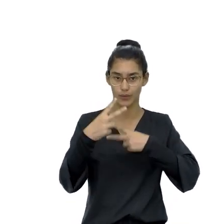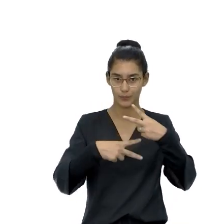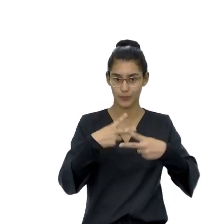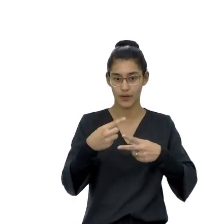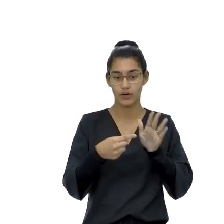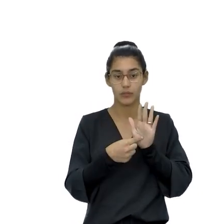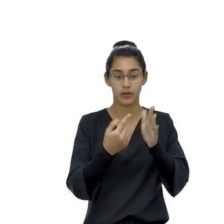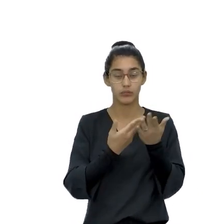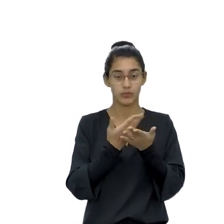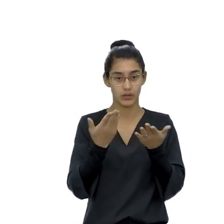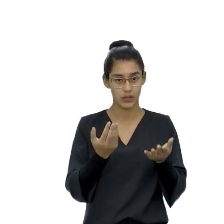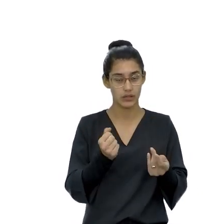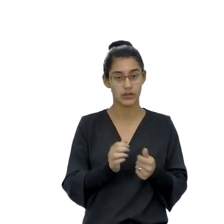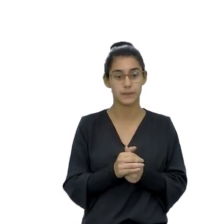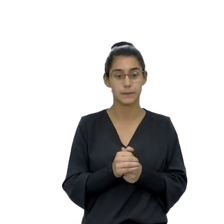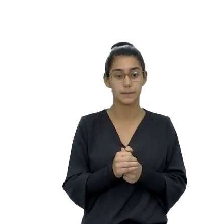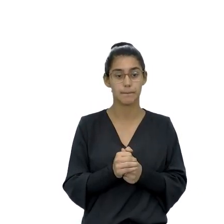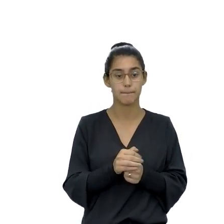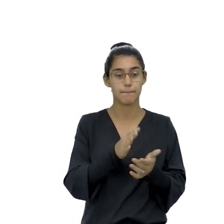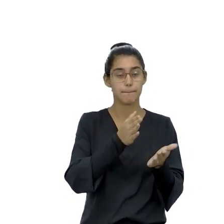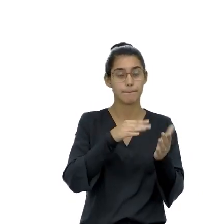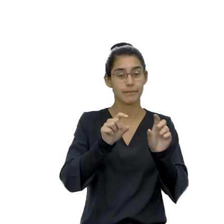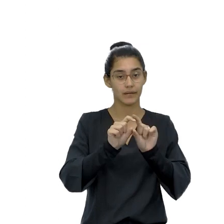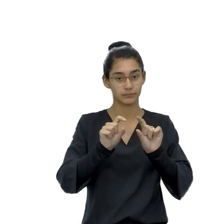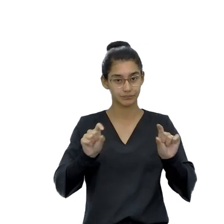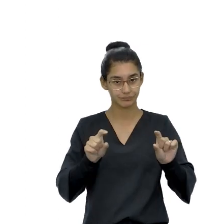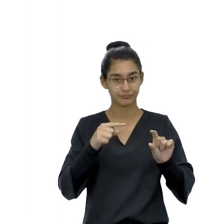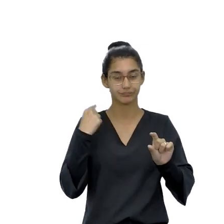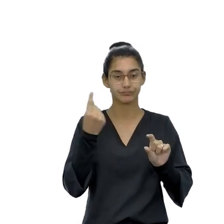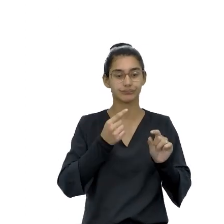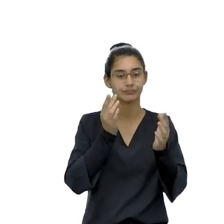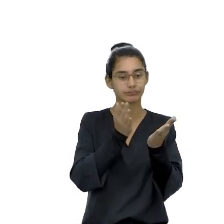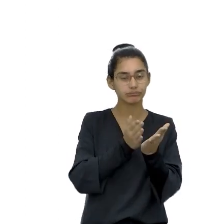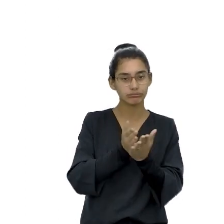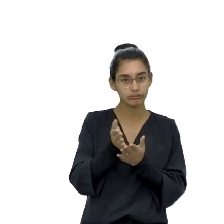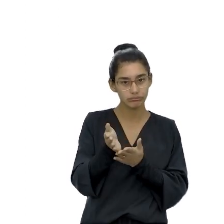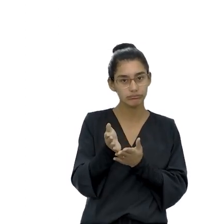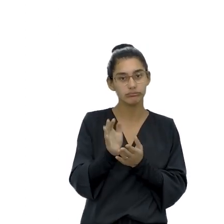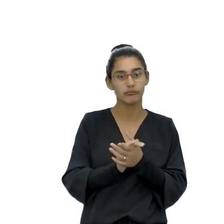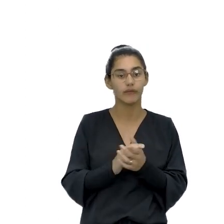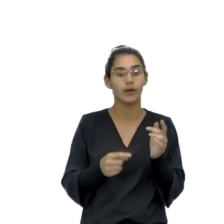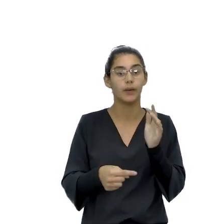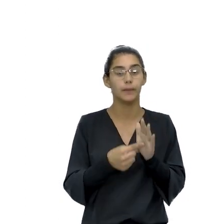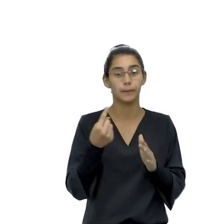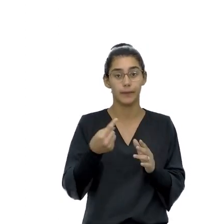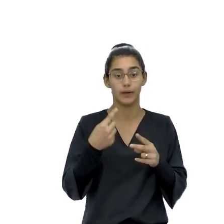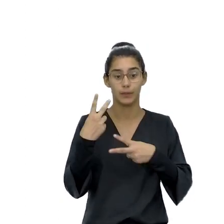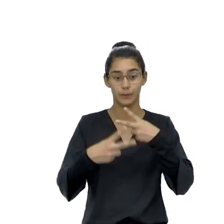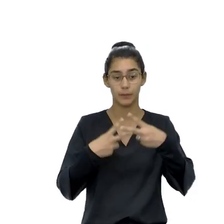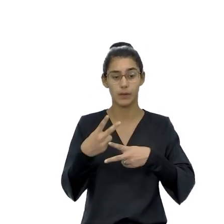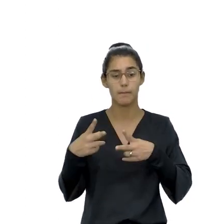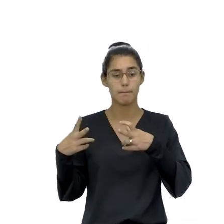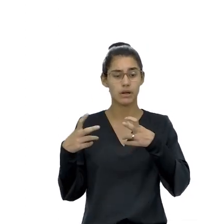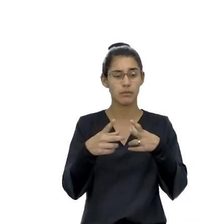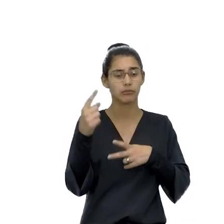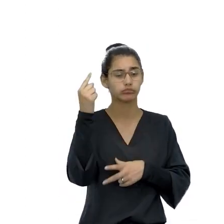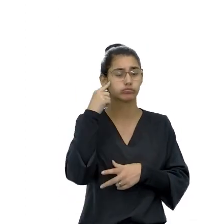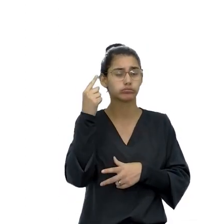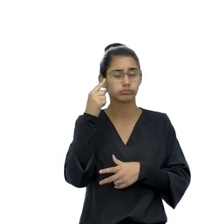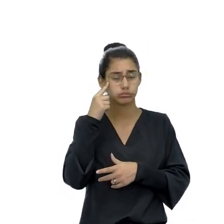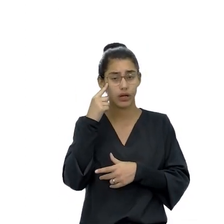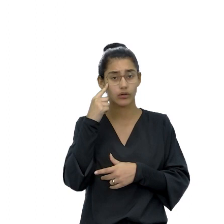bimestre. Eu apresento a vocês a linha do tempo, onde nós caminhamos aqui, no primeiro bimestre, olhando para o